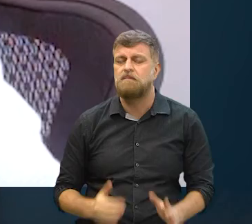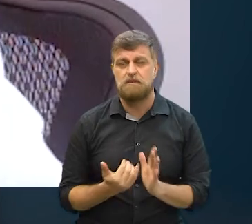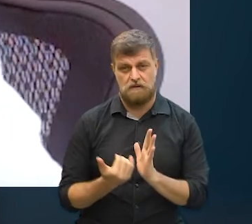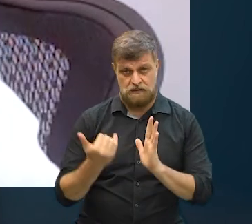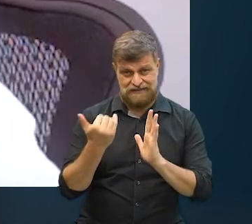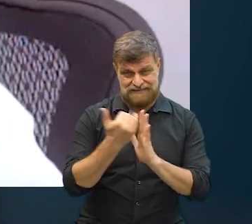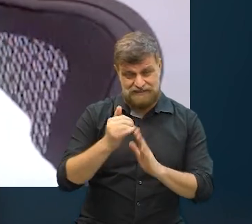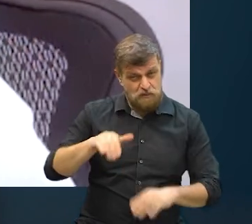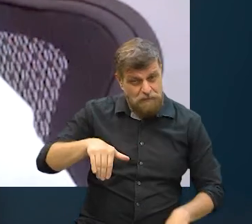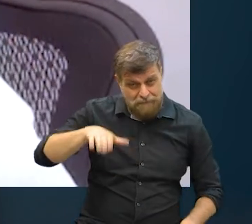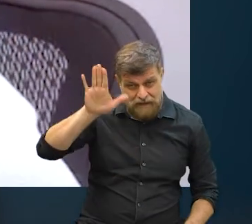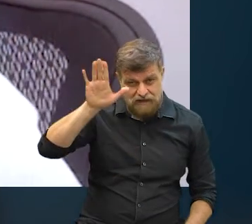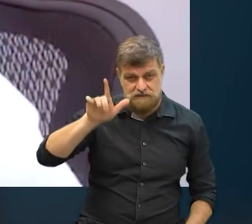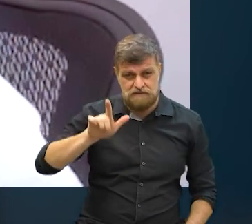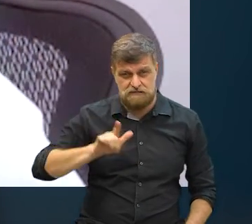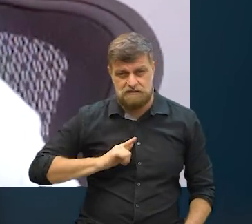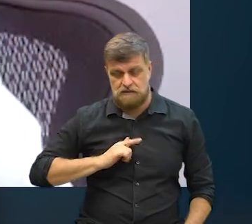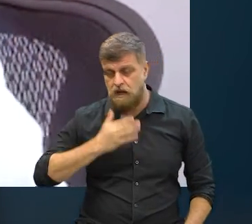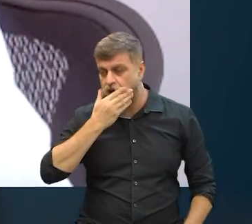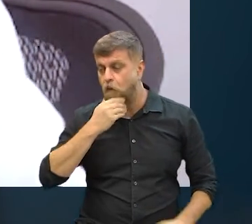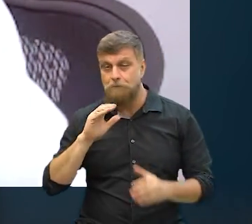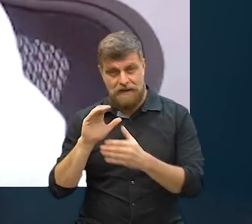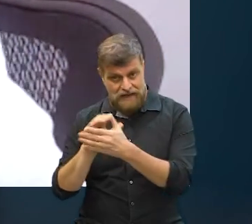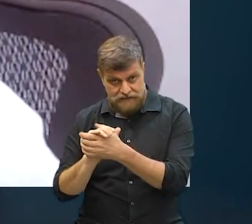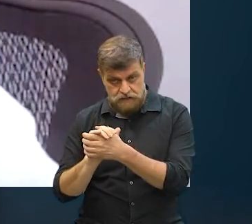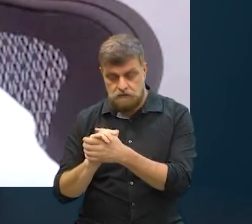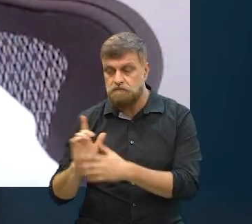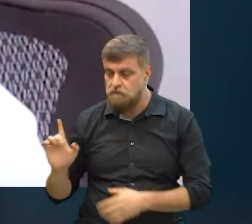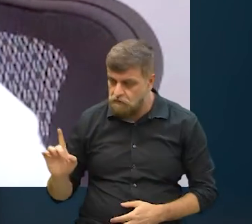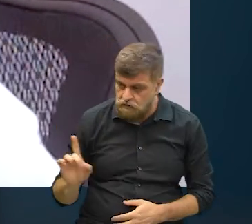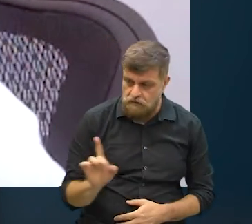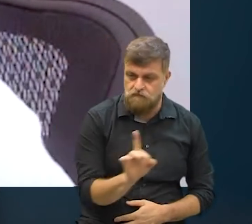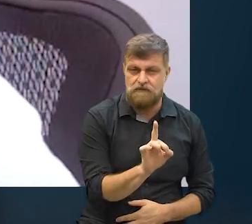Está crescendo cada vez mais. Muitos são maridos das nossas